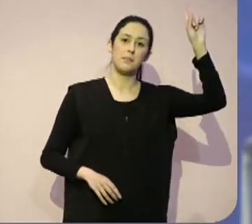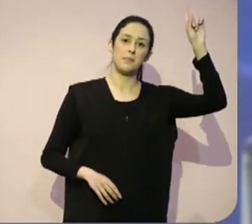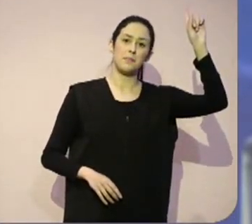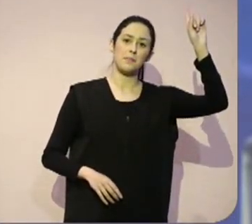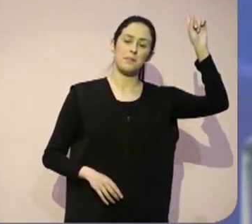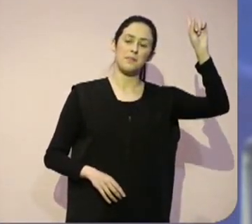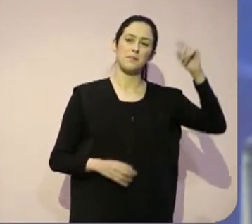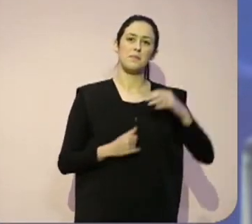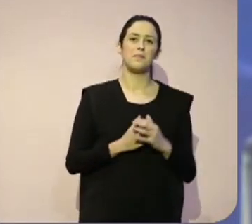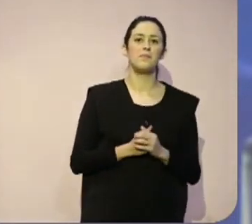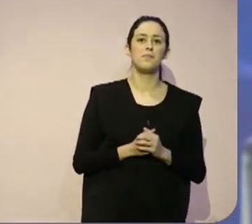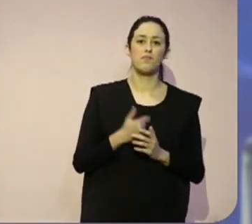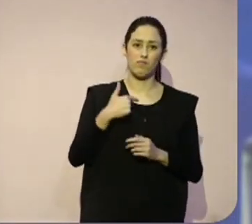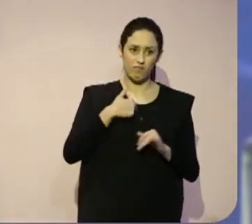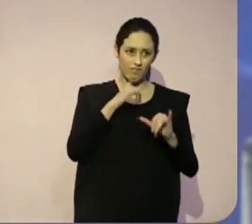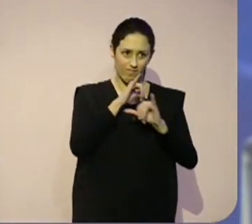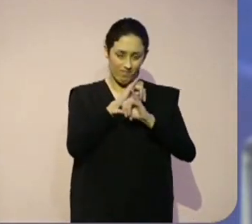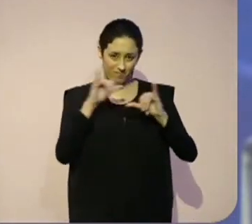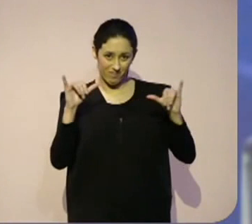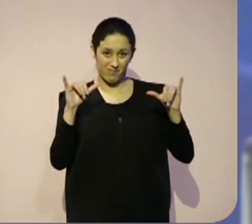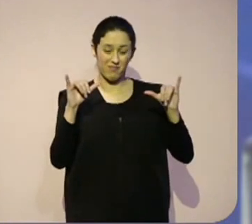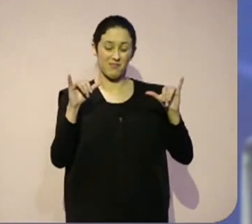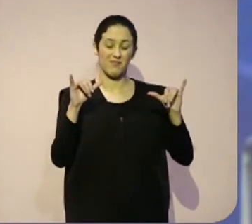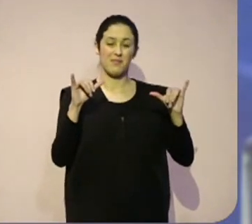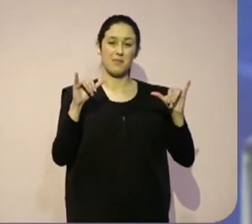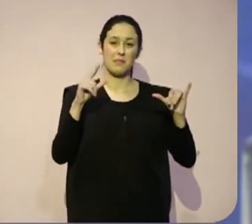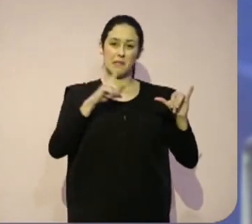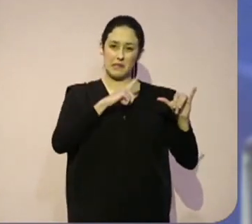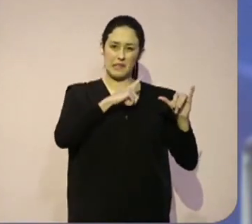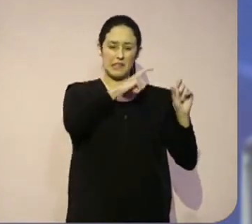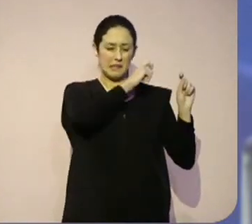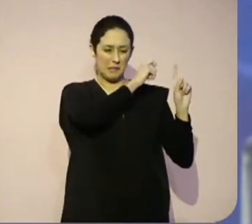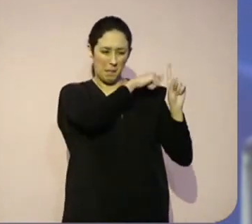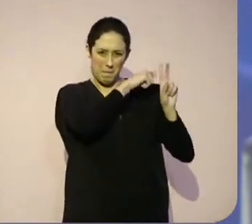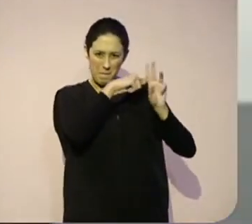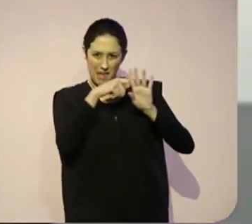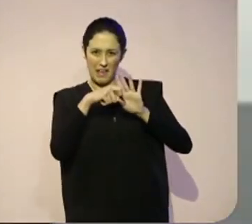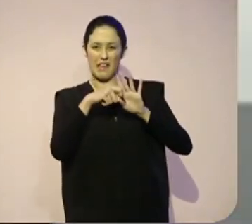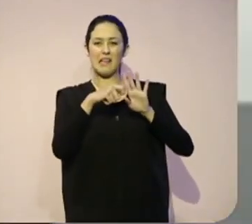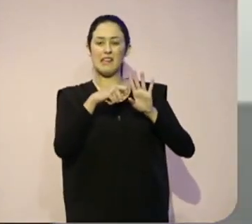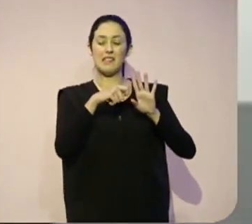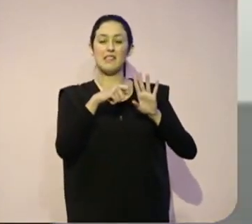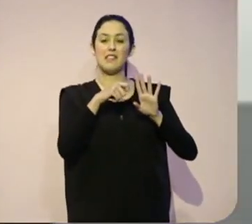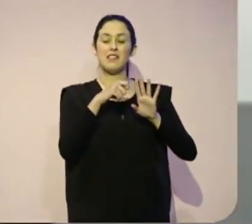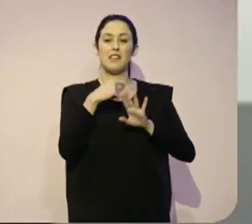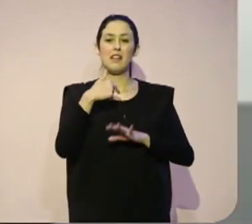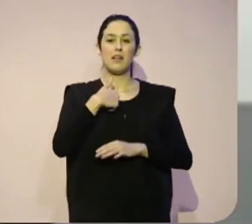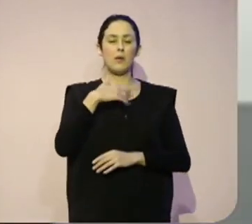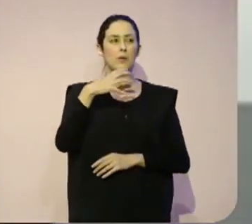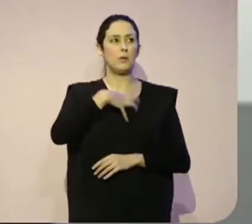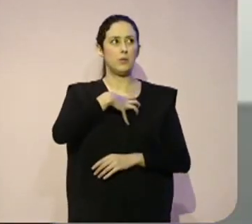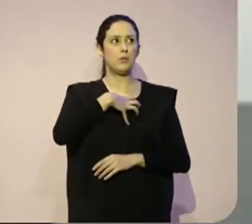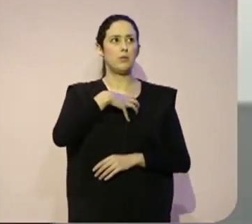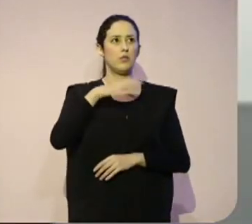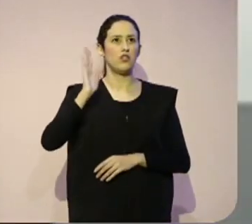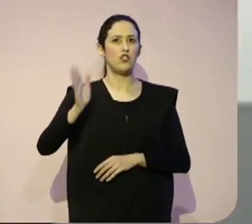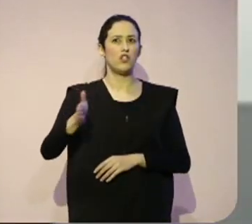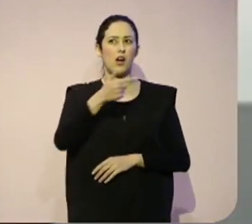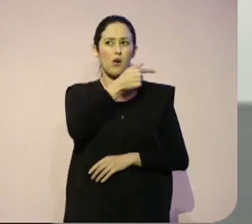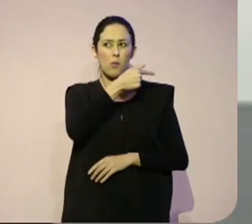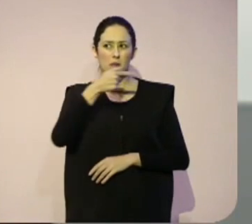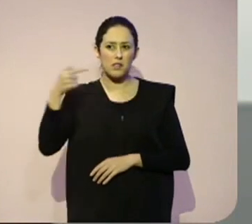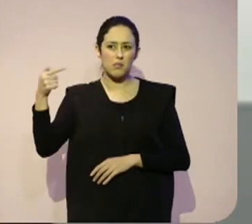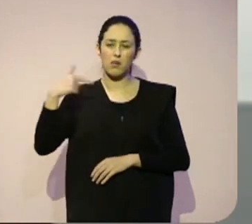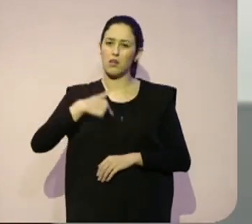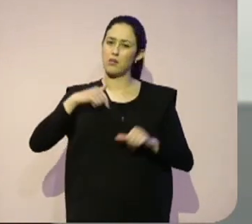Eu confesso para vocês que durante esses meses, eu tive pelo menos uma semana que eu fiquei muito